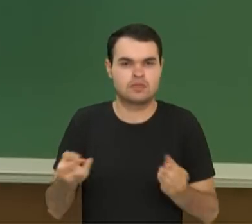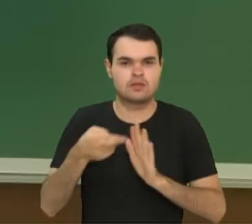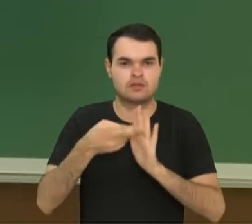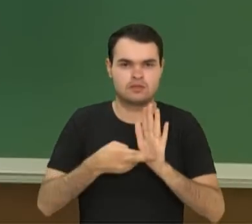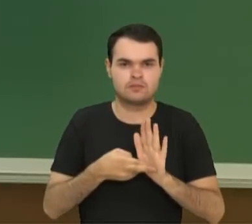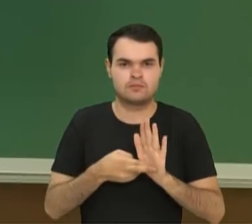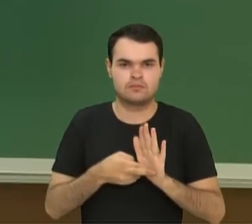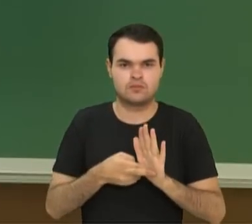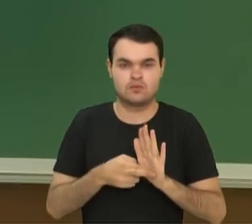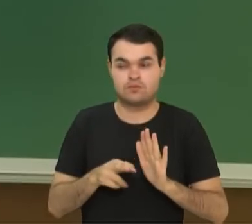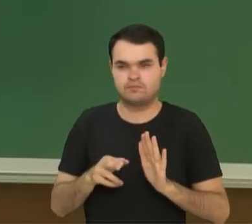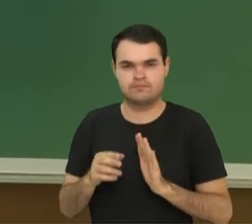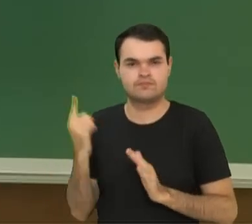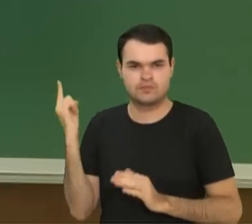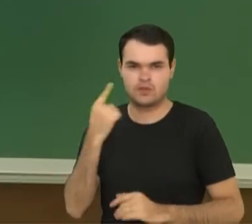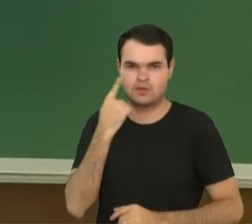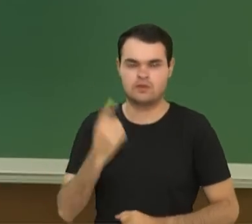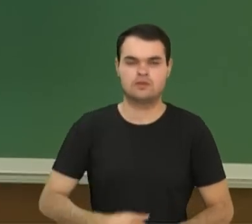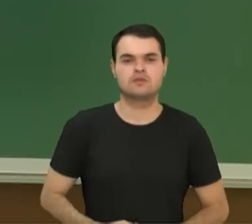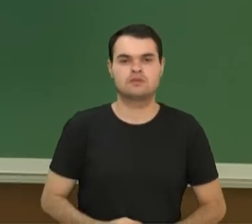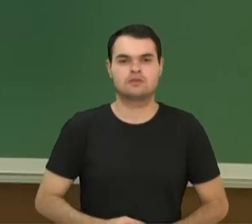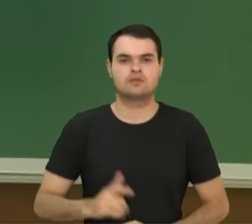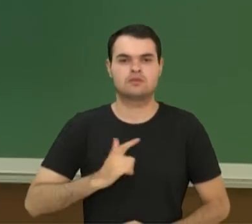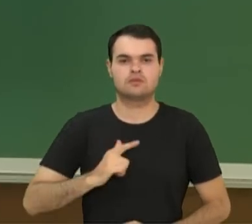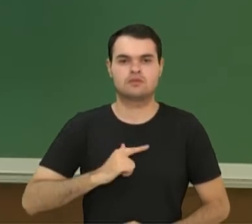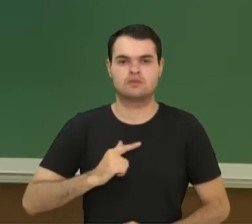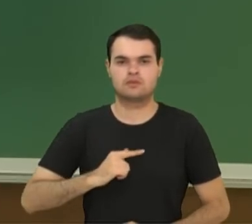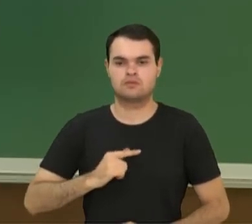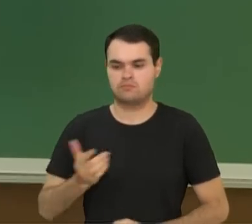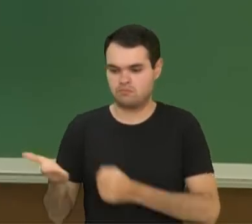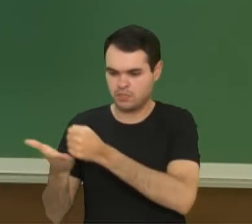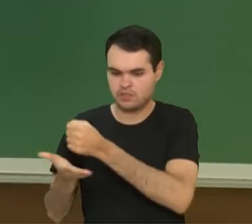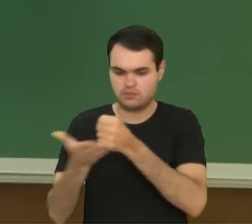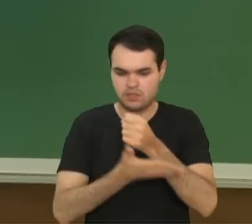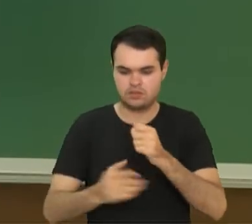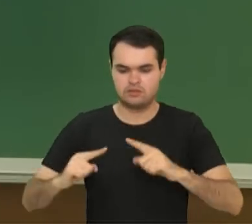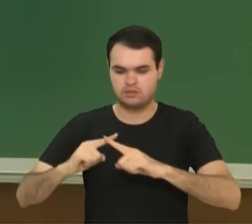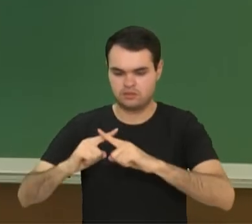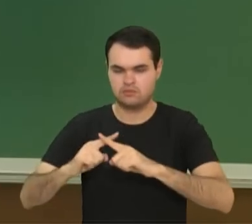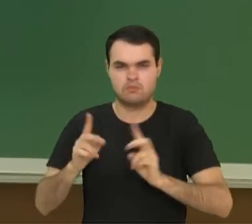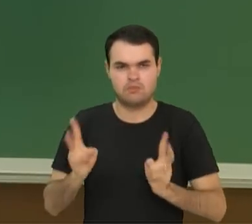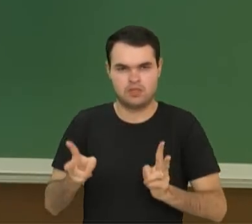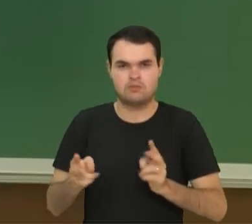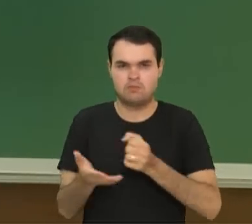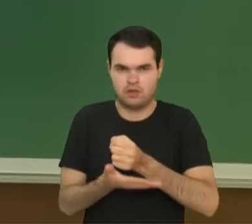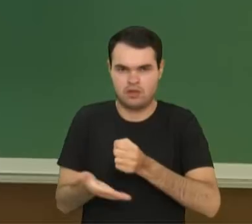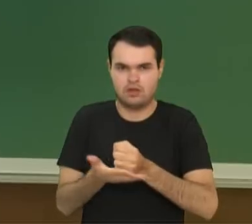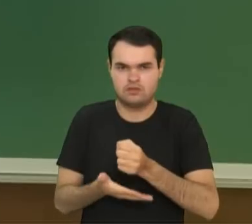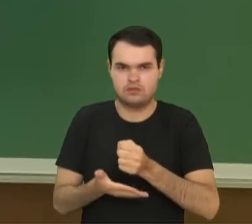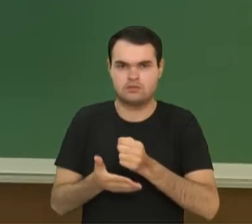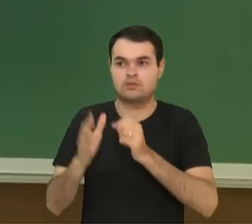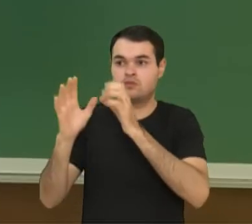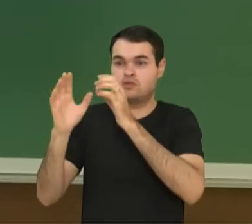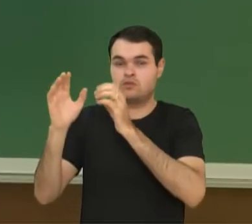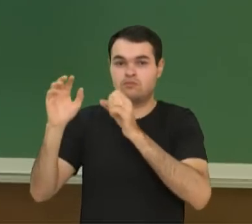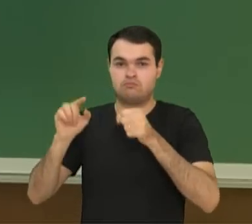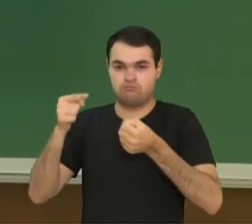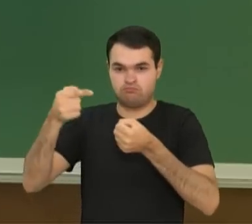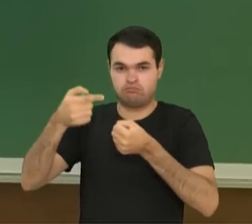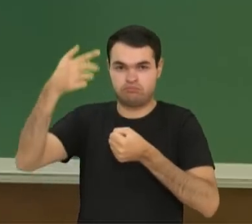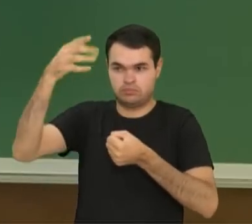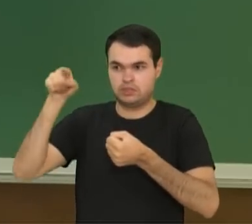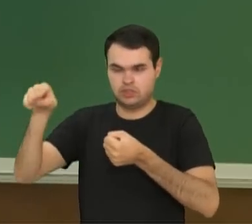Opa, foi para frente, ó. Então multiplicação de bases iguais, repetimos a base e somamos os